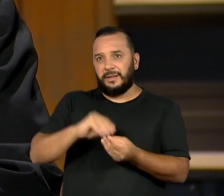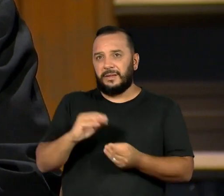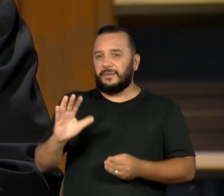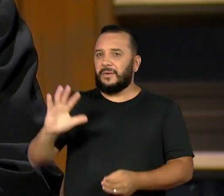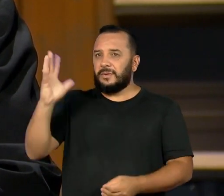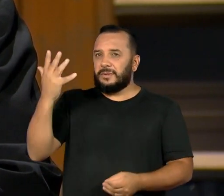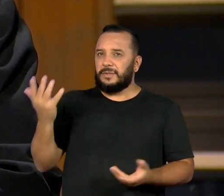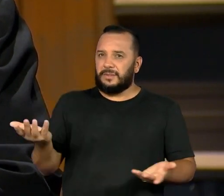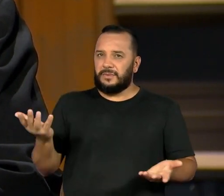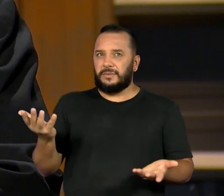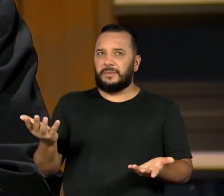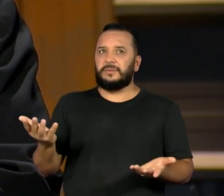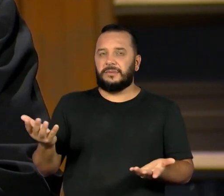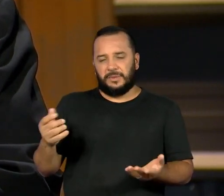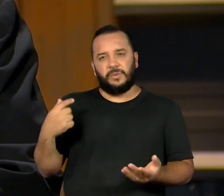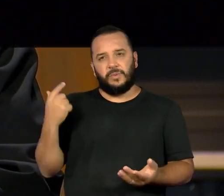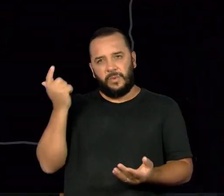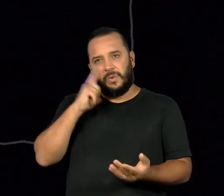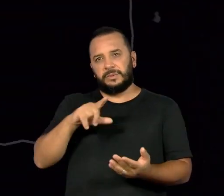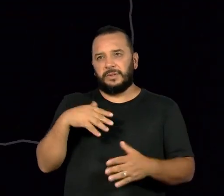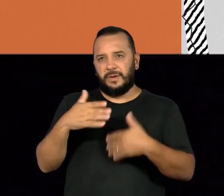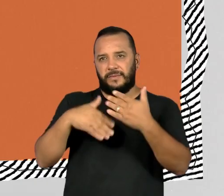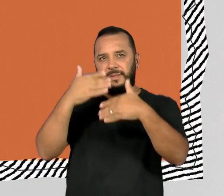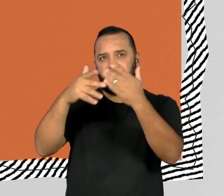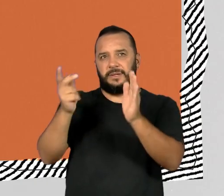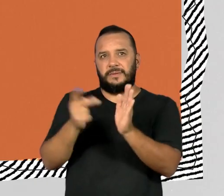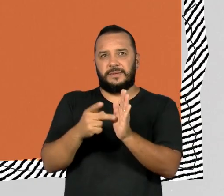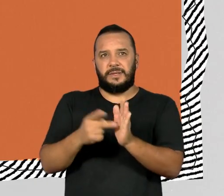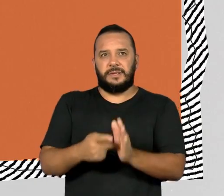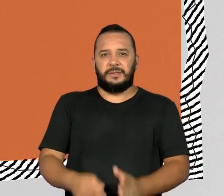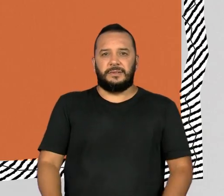Enfim, então acho que a gente avançou muito.